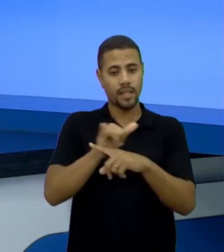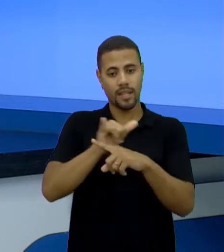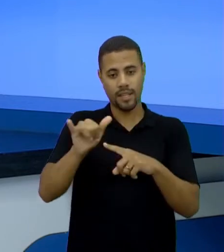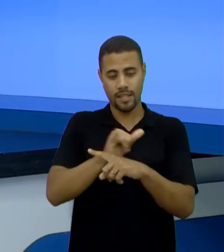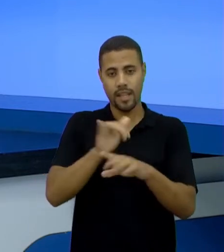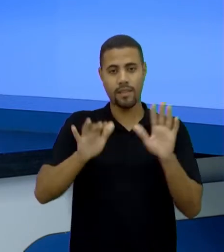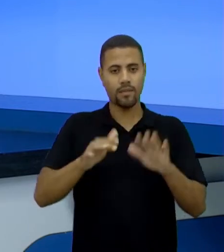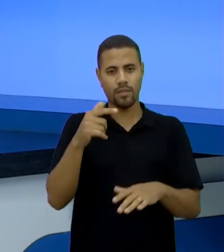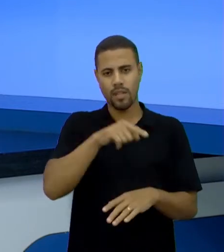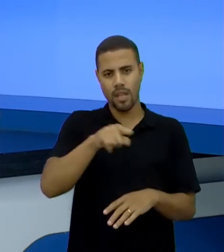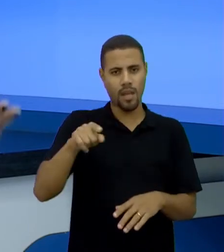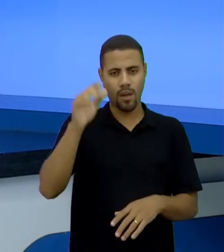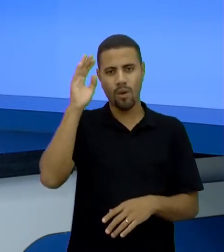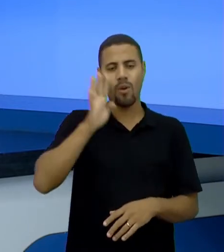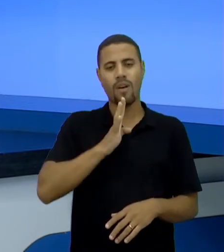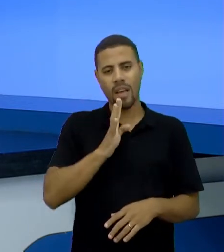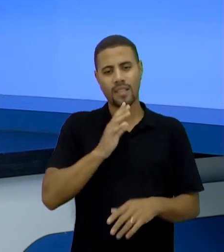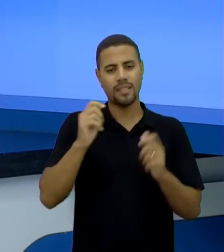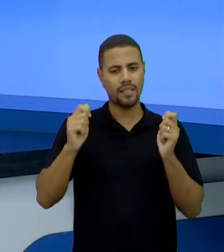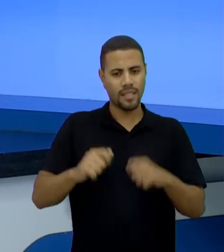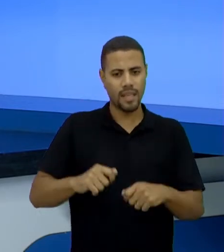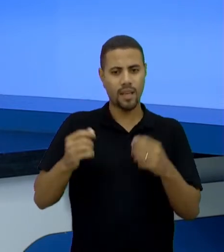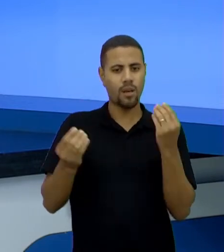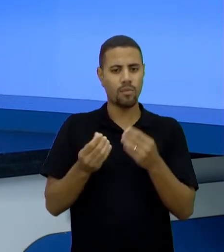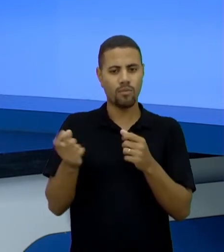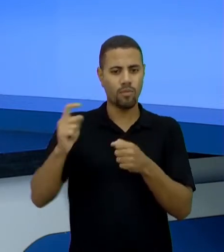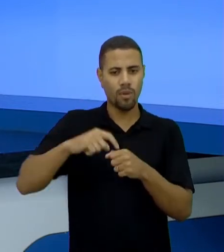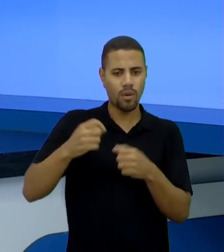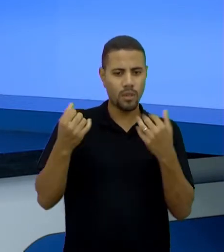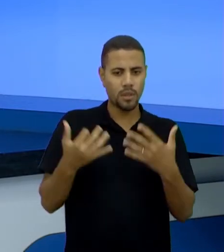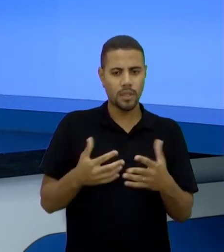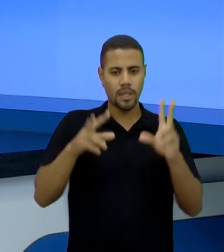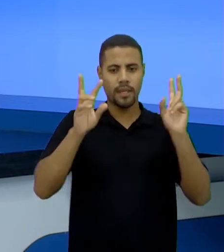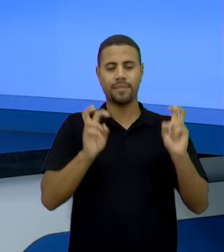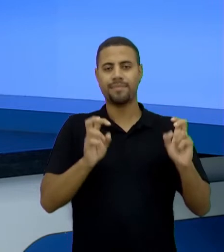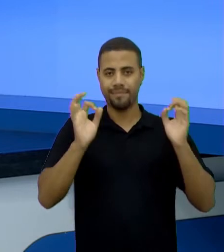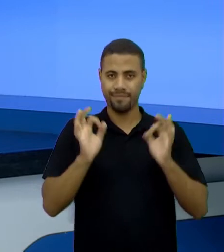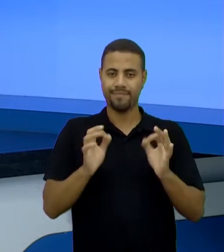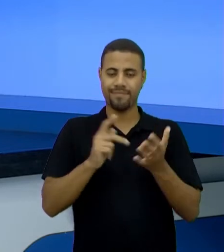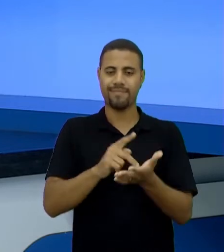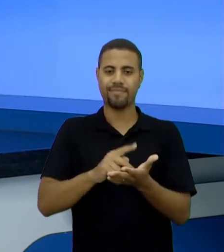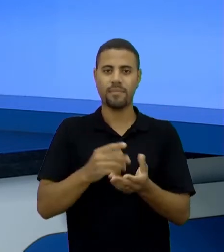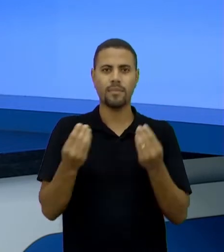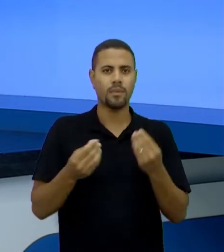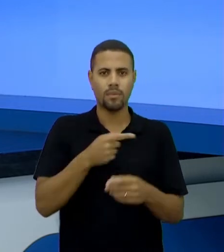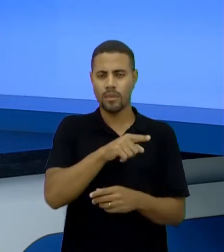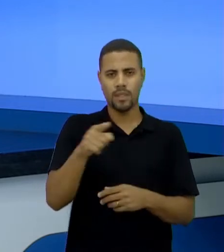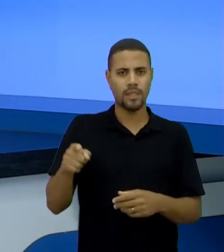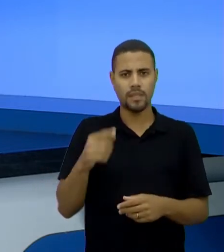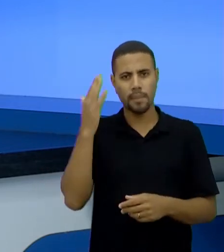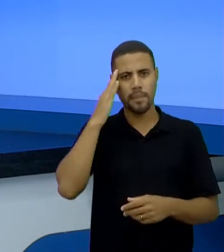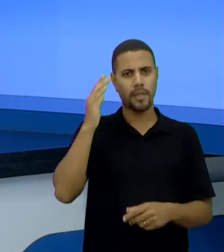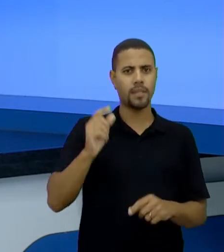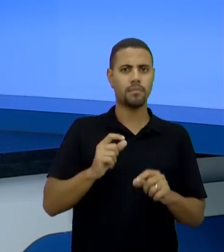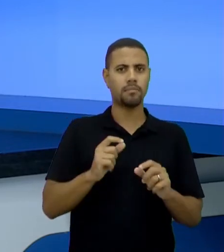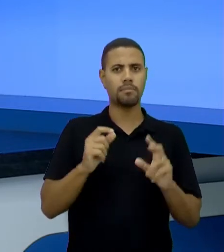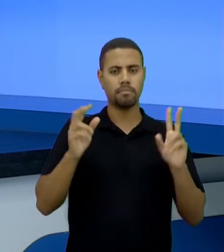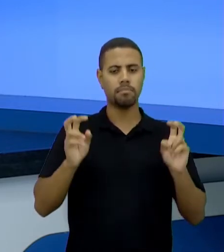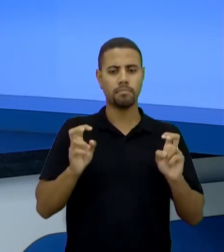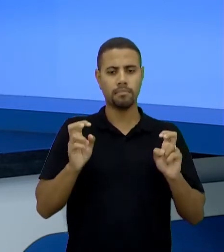você conhece, você faz com que ele volte de acordo com a sua próxima questão, né? Então, para você